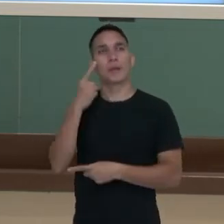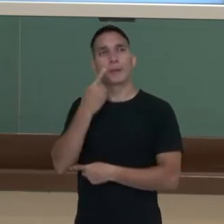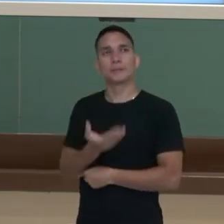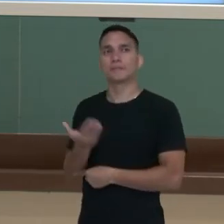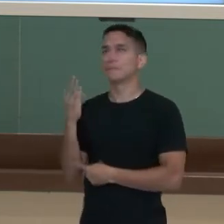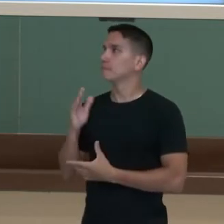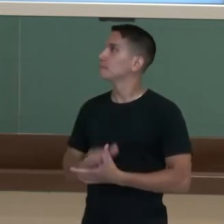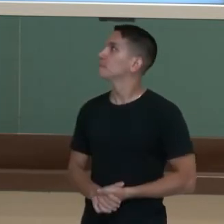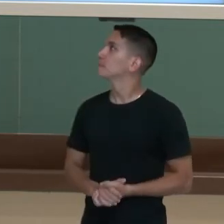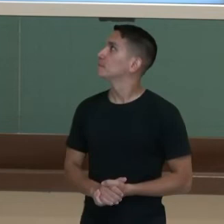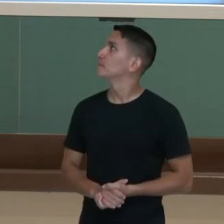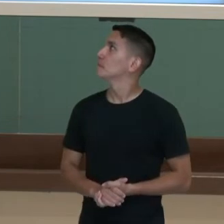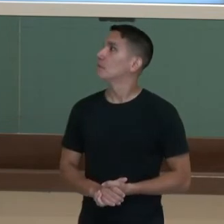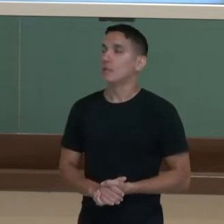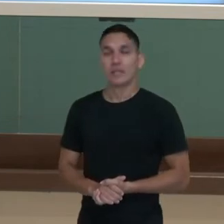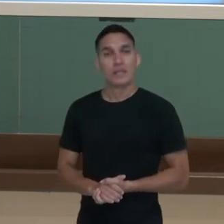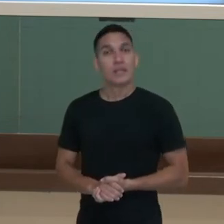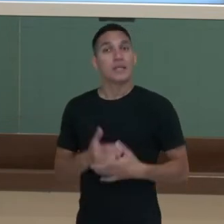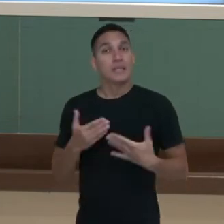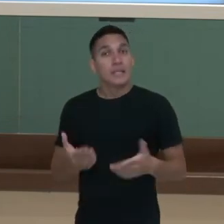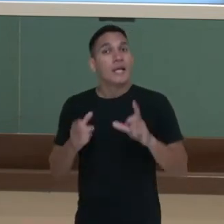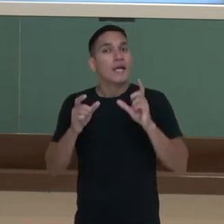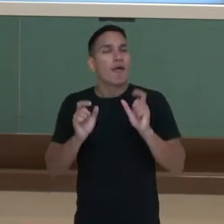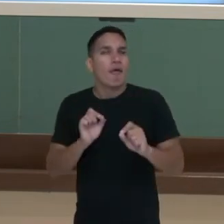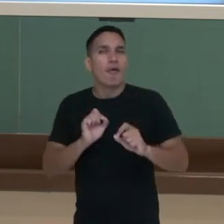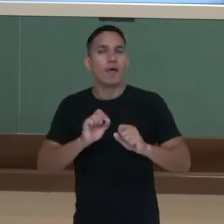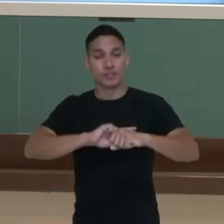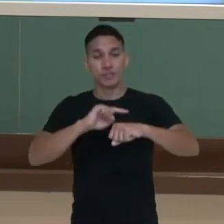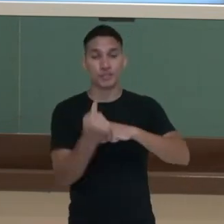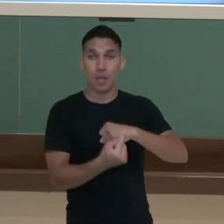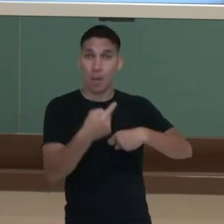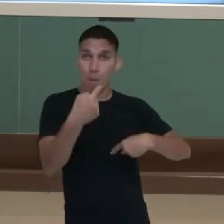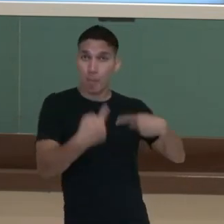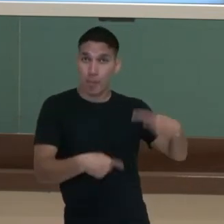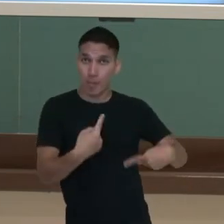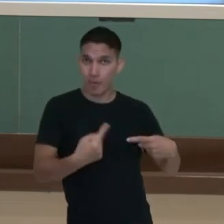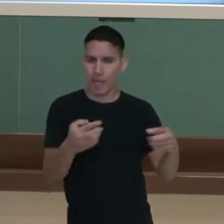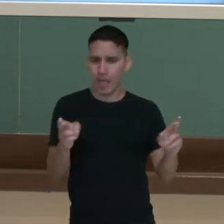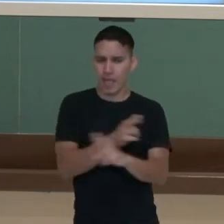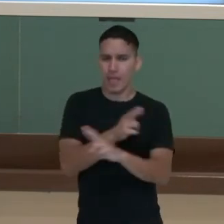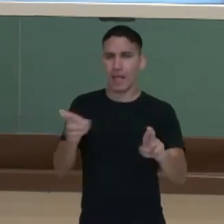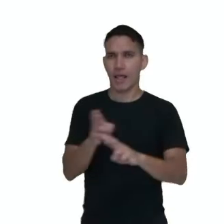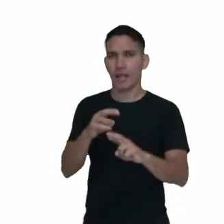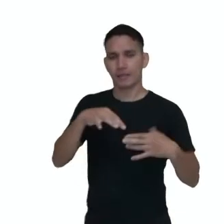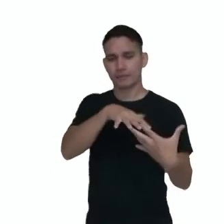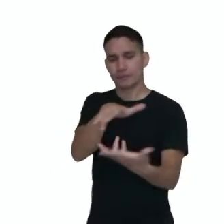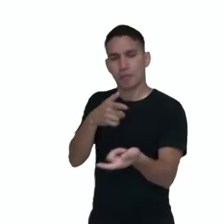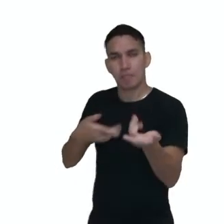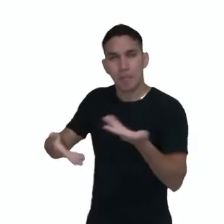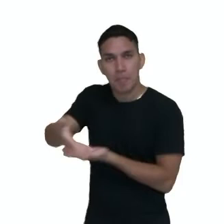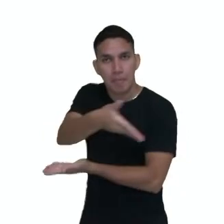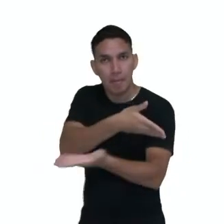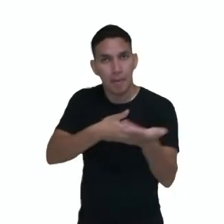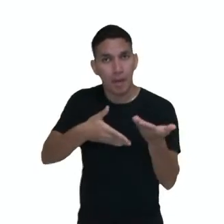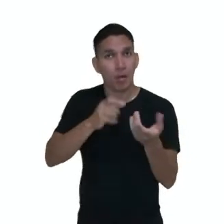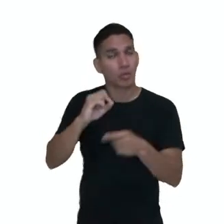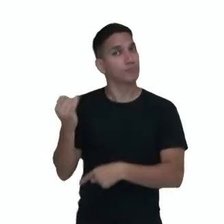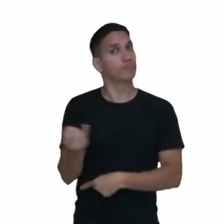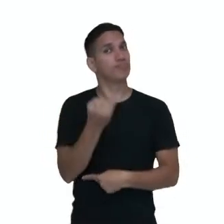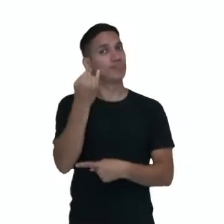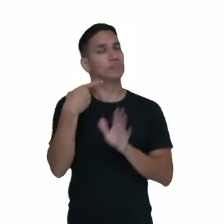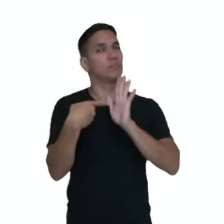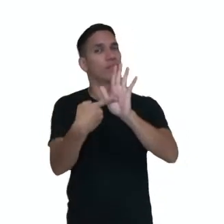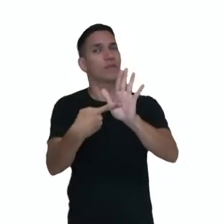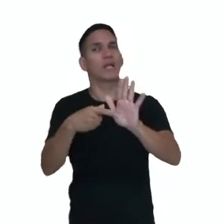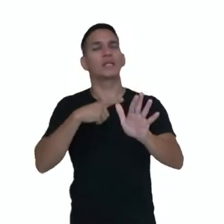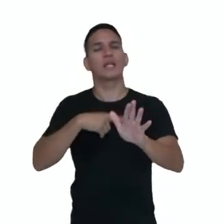Muito bem. E a geopolítica agora associada às relações internacionais, né, é importante destacar que entre os